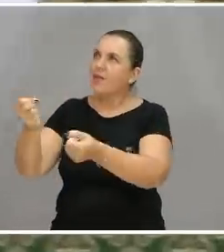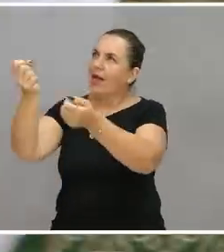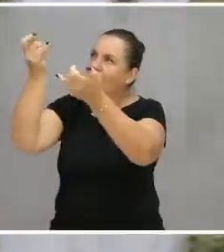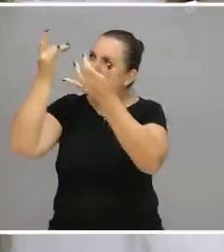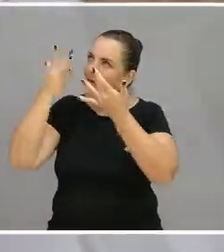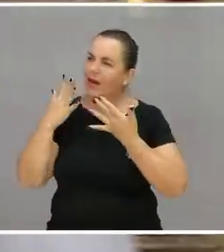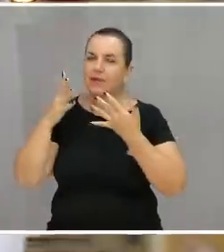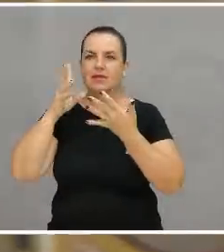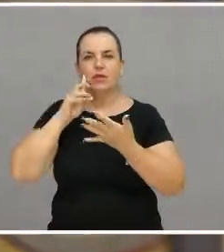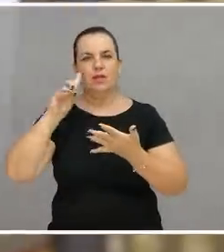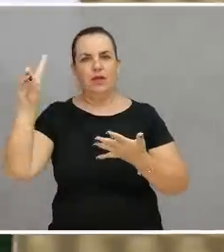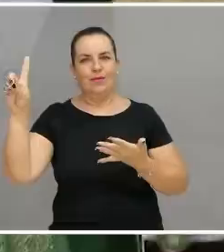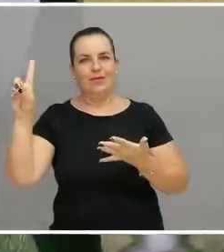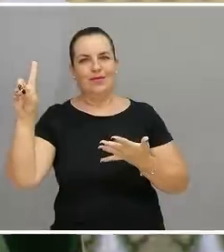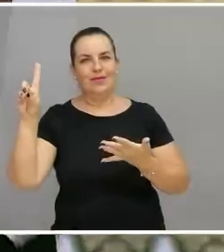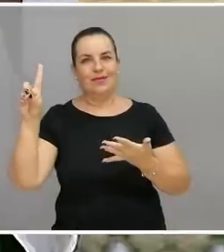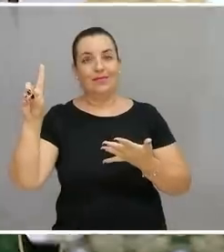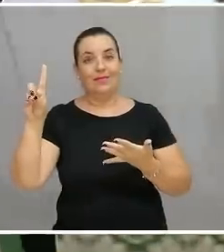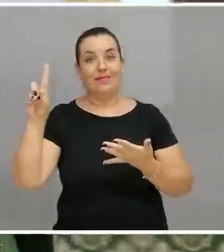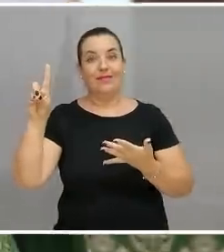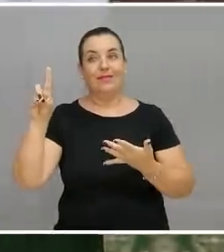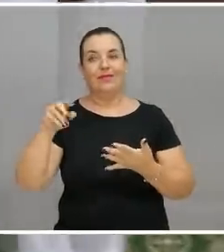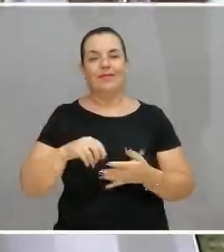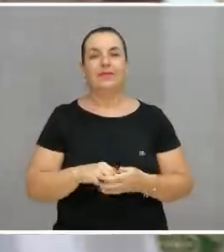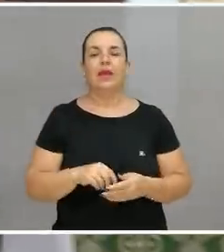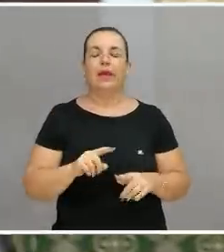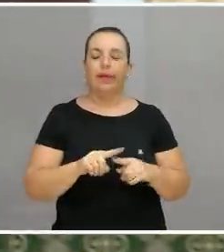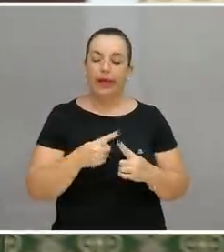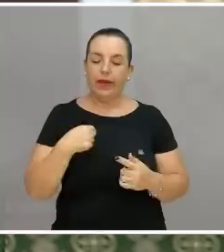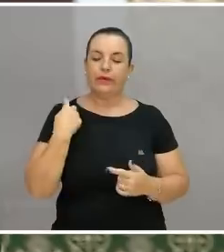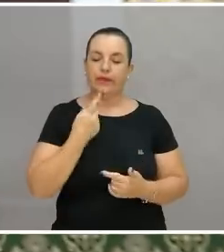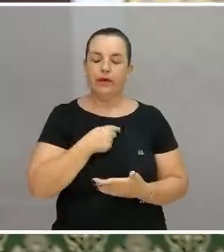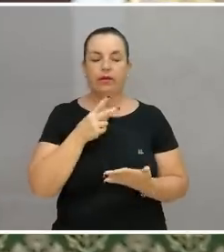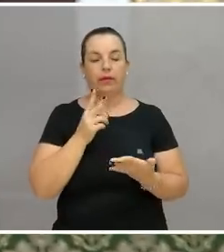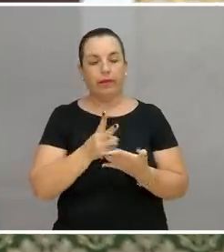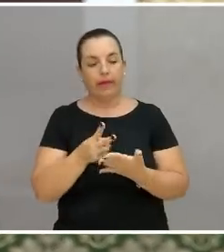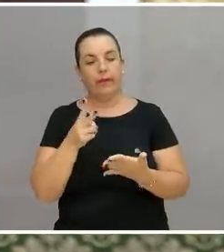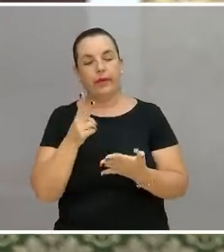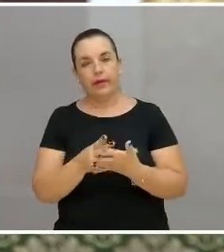Mas nós ficamos sempre com dificuldade,